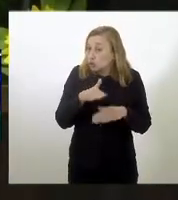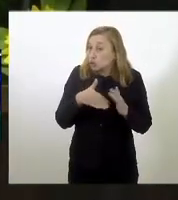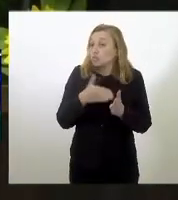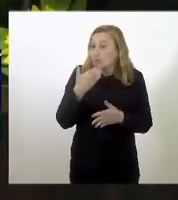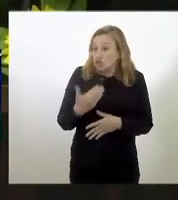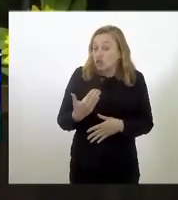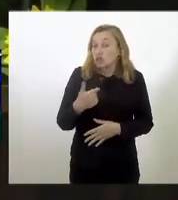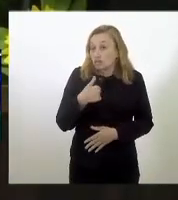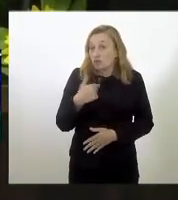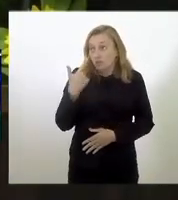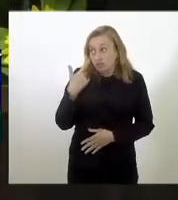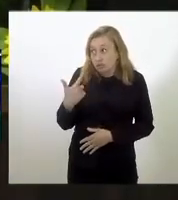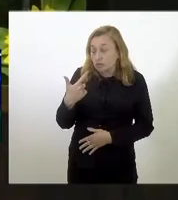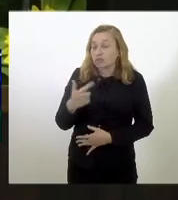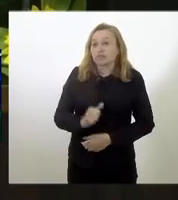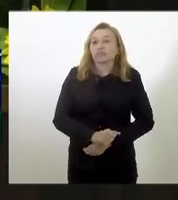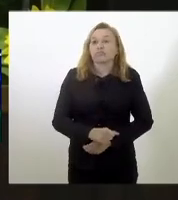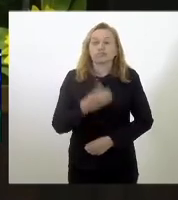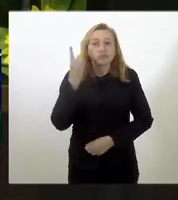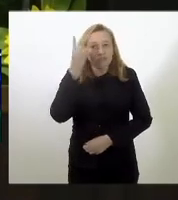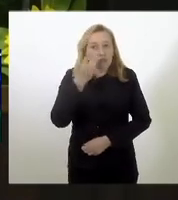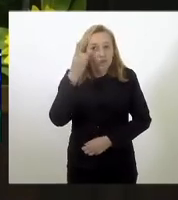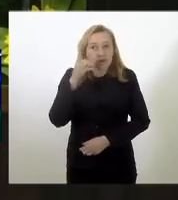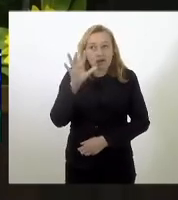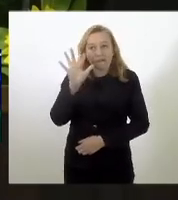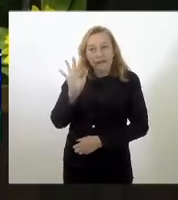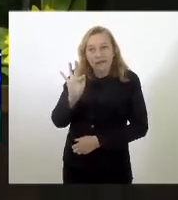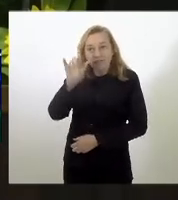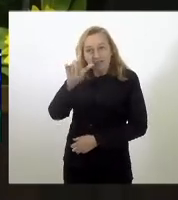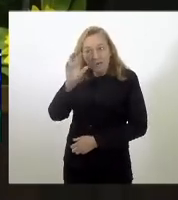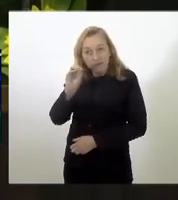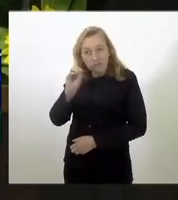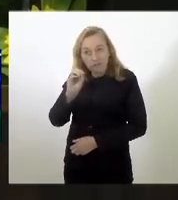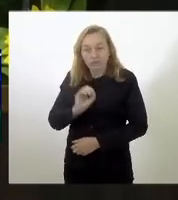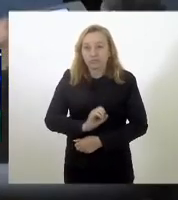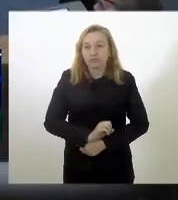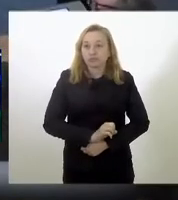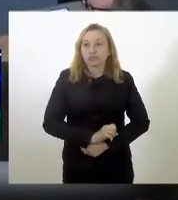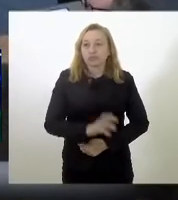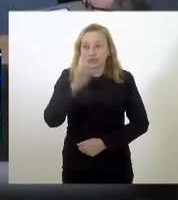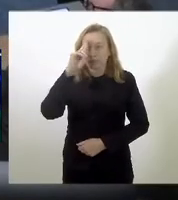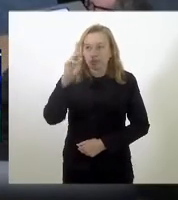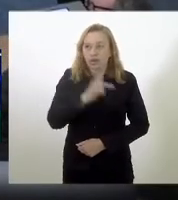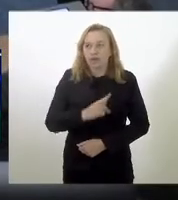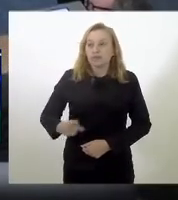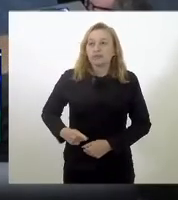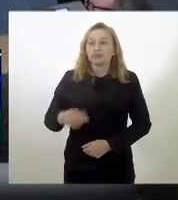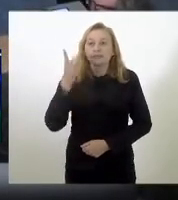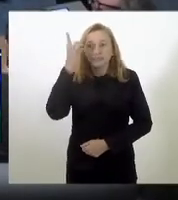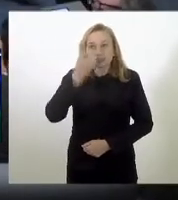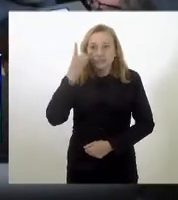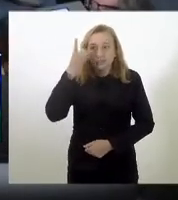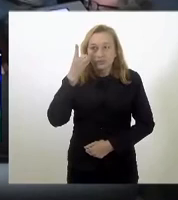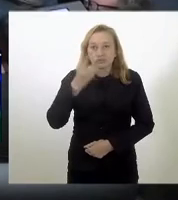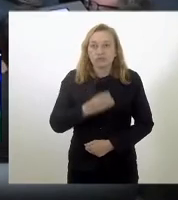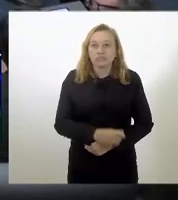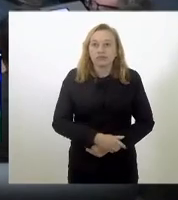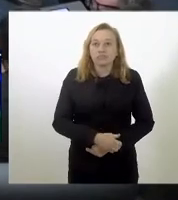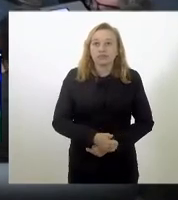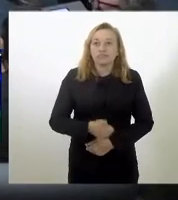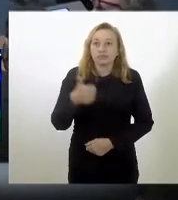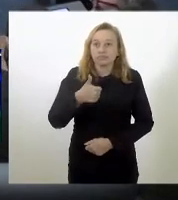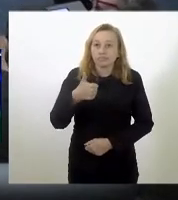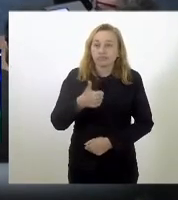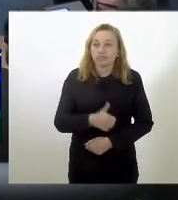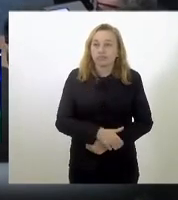lado. Deputado, por favor, Flávio. Senhor presidente, deputados e deputadas, em primeiro